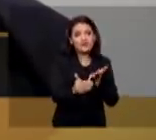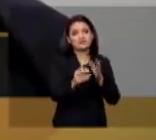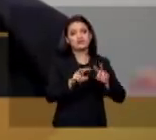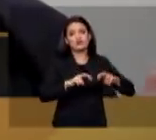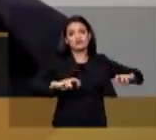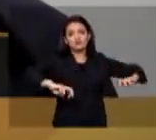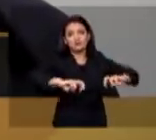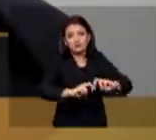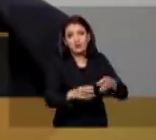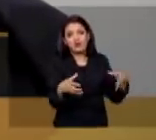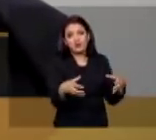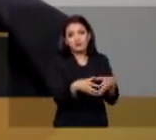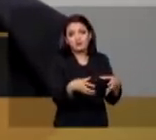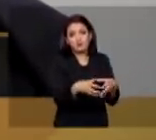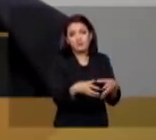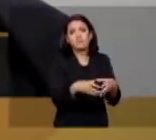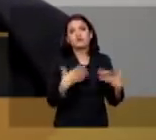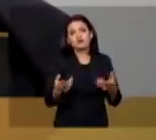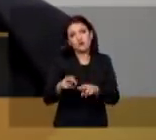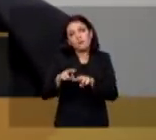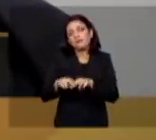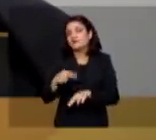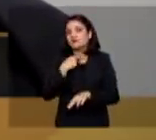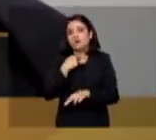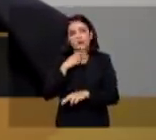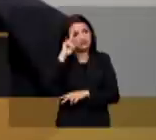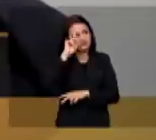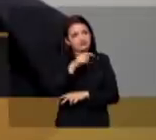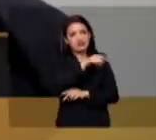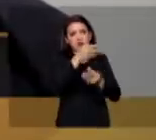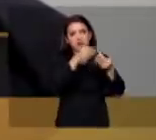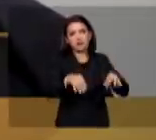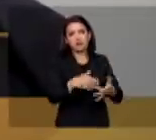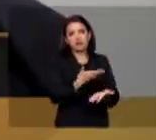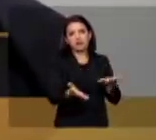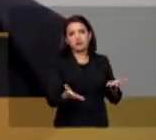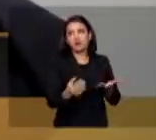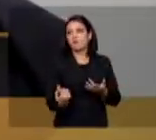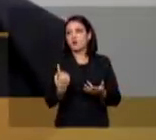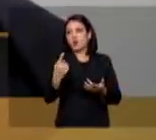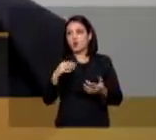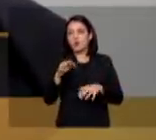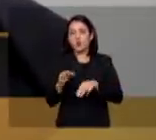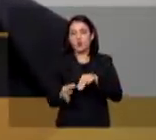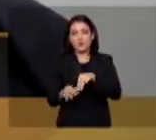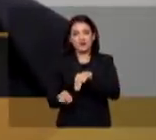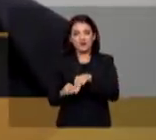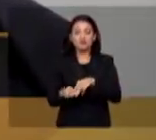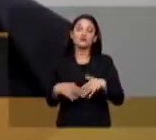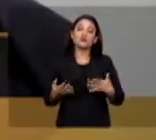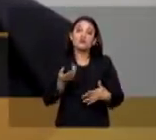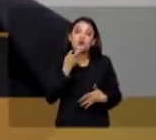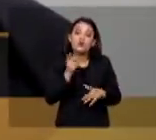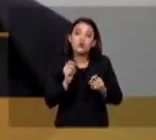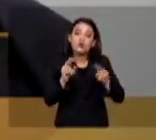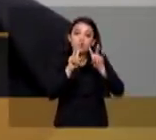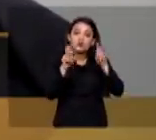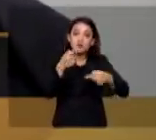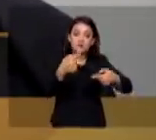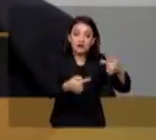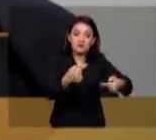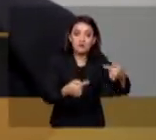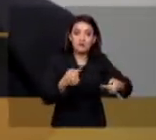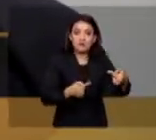que em princípio impediria a decretação de sua prejudicialidade de forma monocrática, destaca-se ainda que a matéria